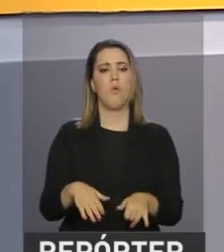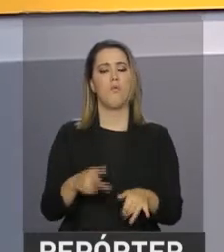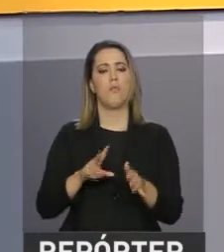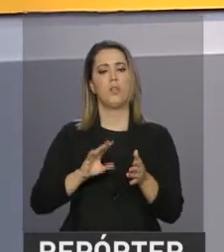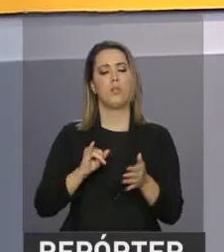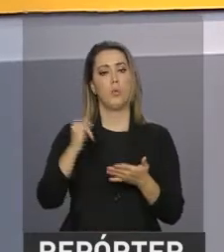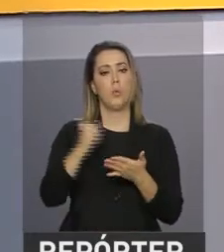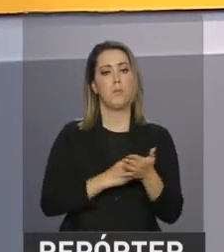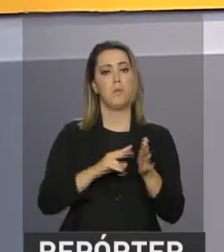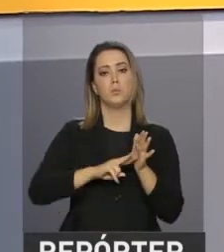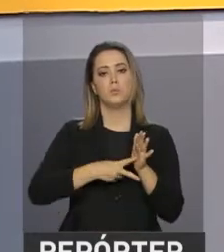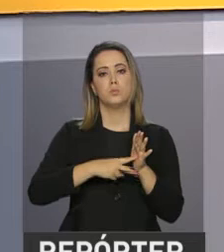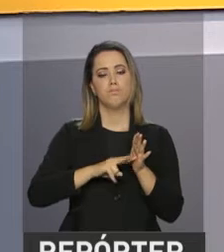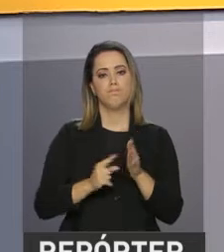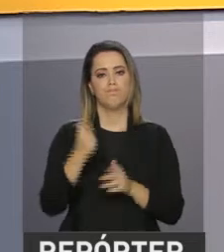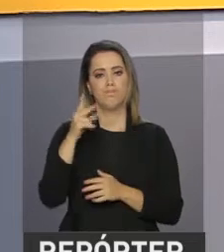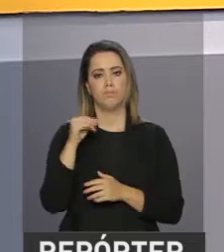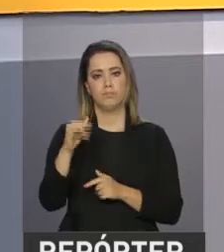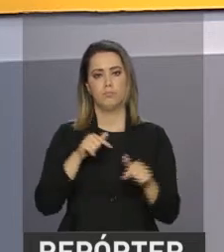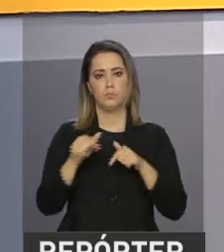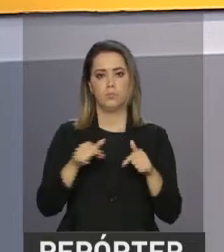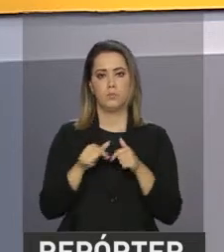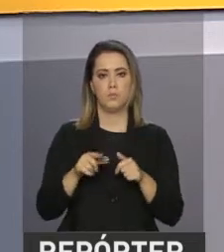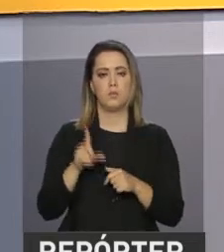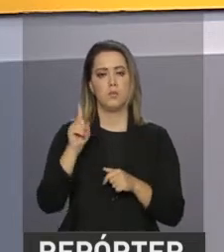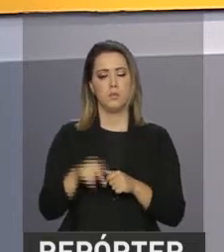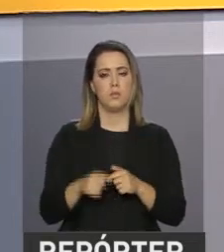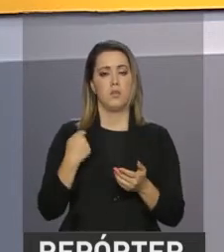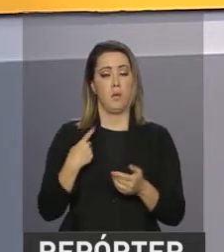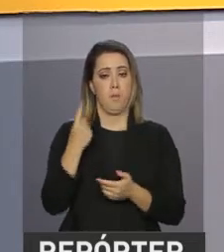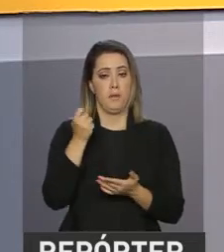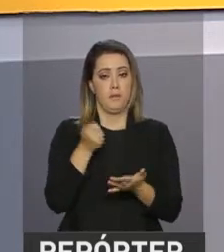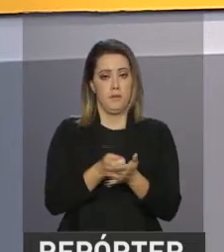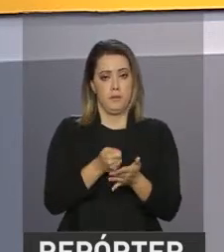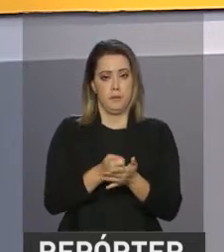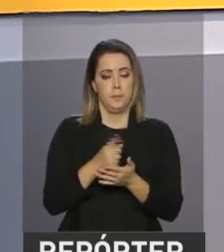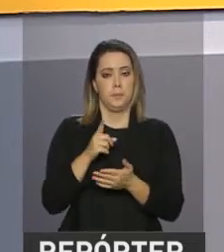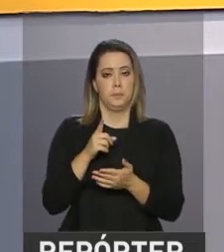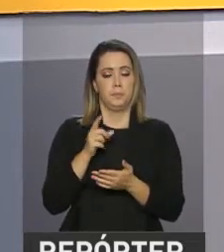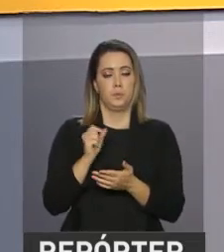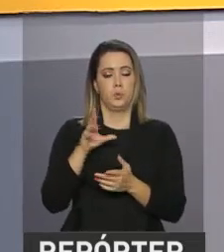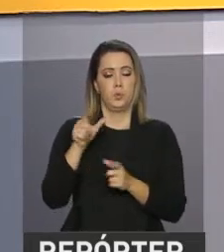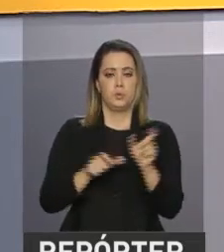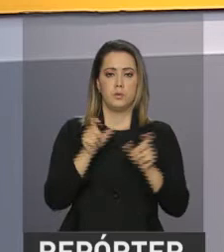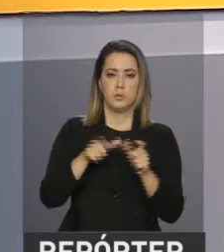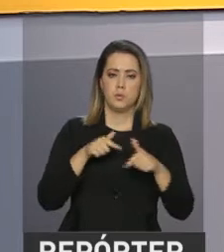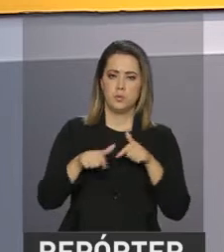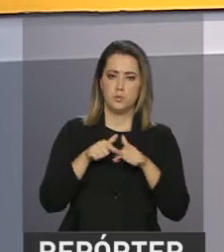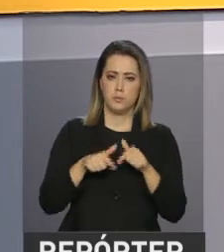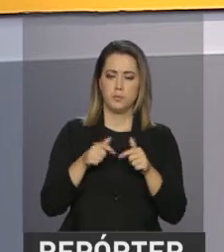imposto sindical que corresponde a um dia de trabalho e era cobrado uma vez por ano de todos os trabalhadores com carteira assinada